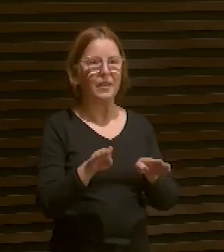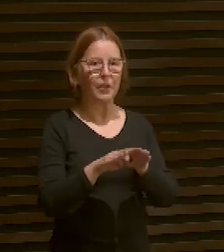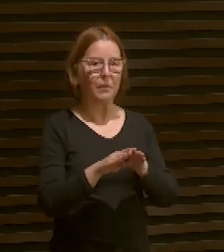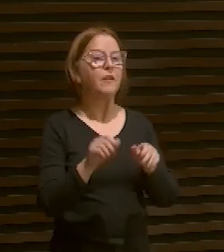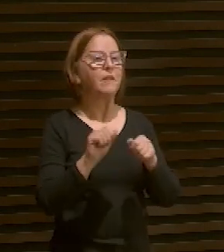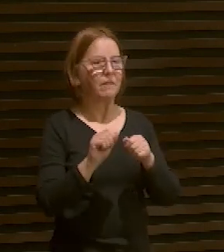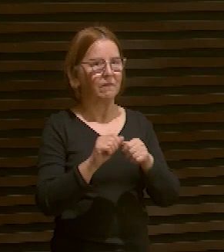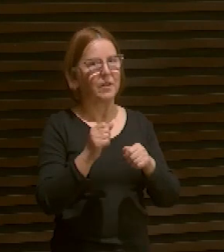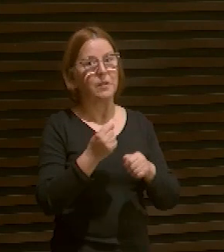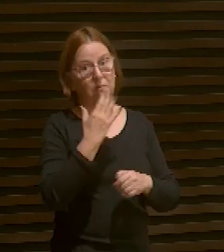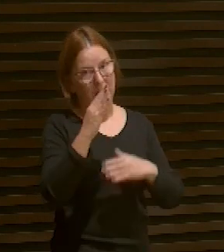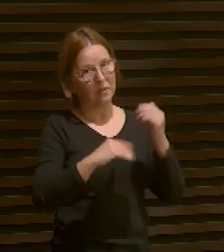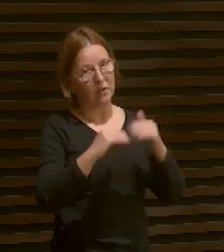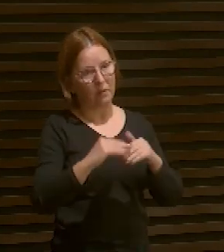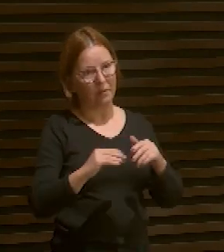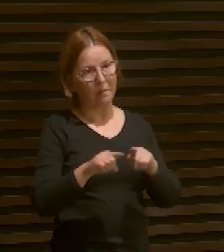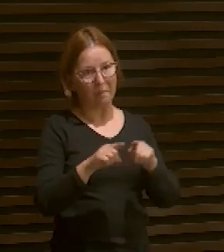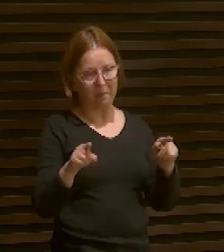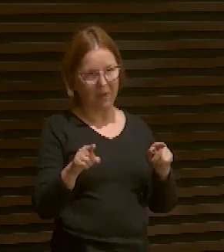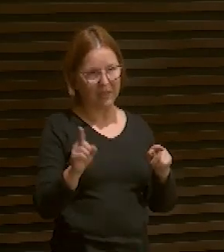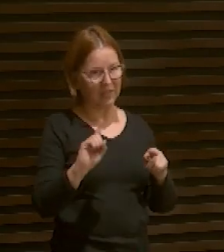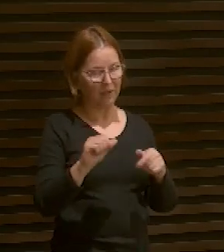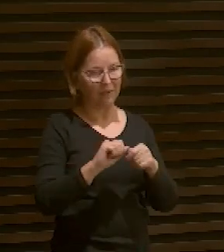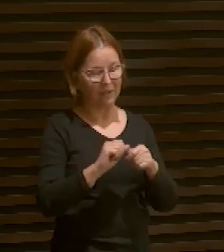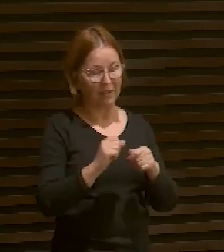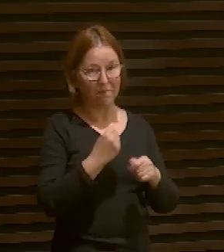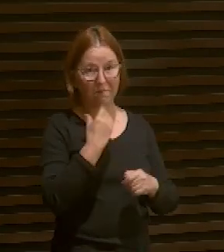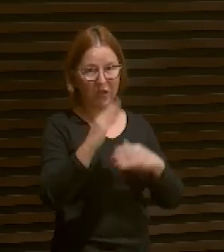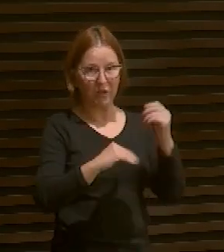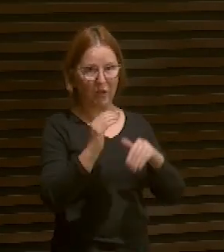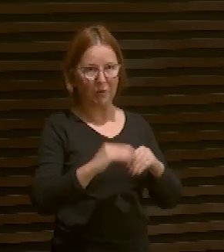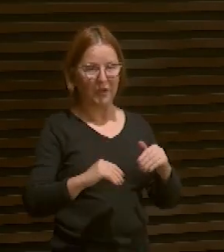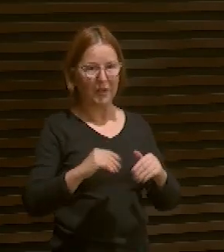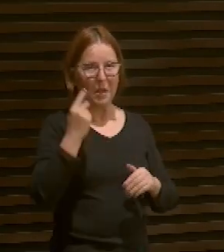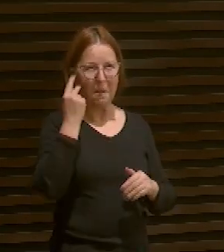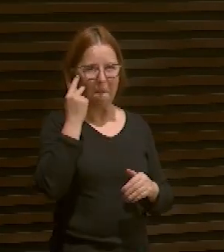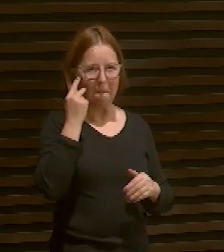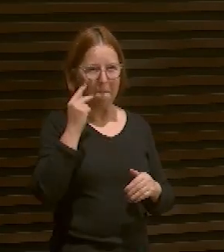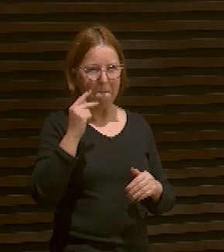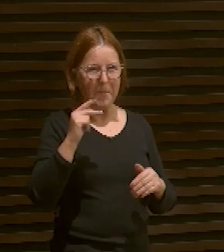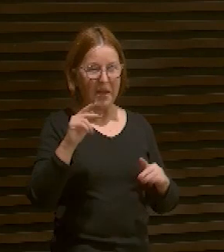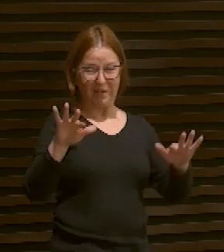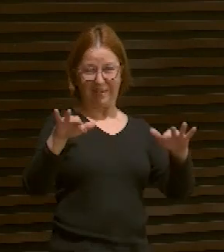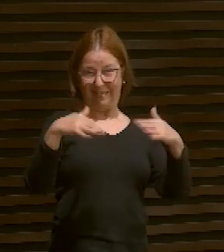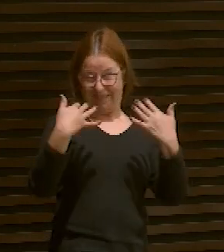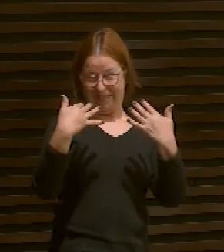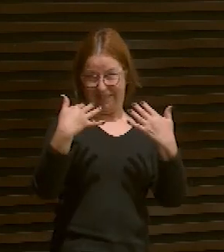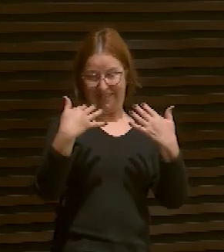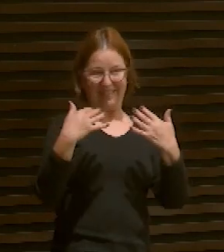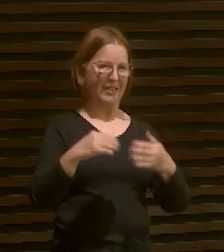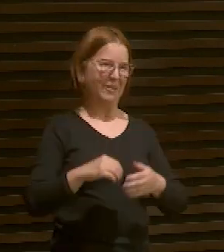faz boas obras. Só que ele não faz boas obras para ganhar pontinho, para ganhar nota.